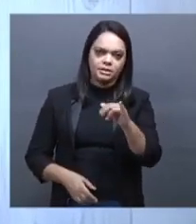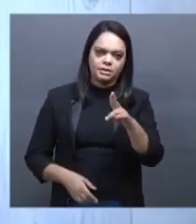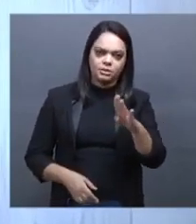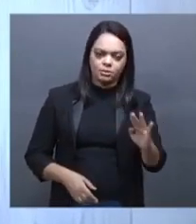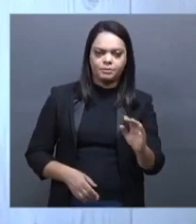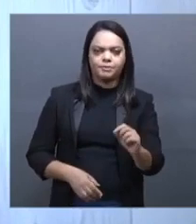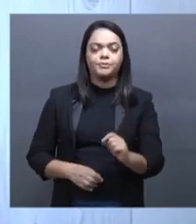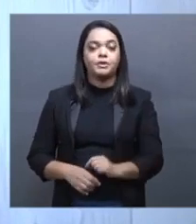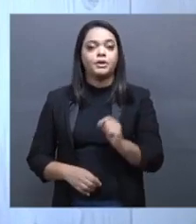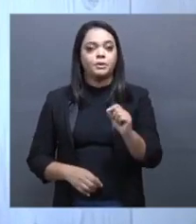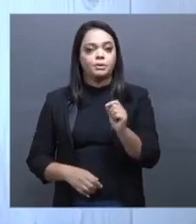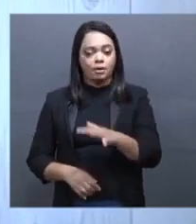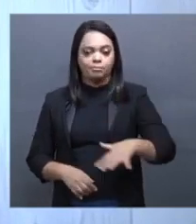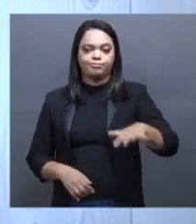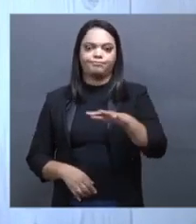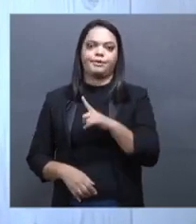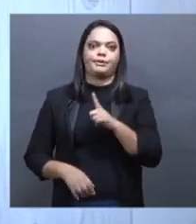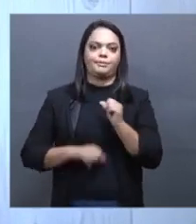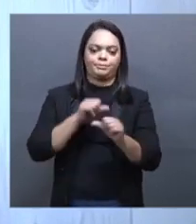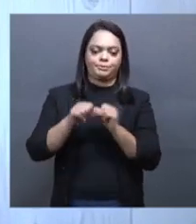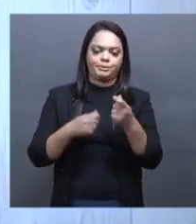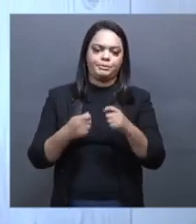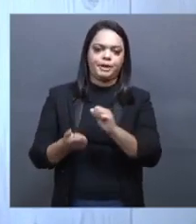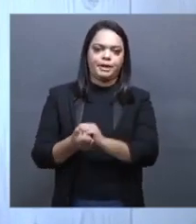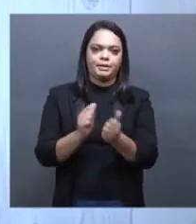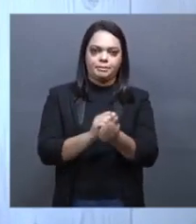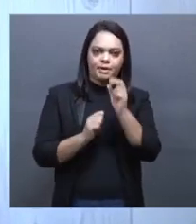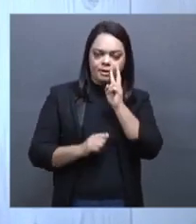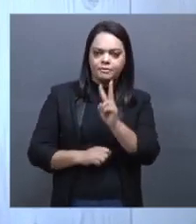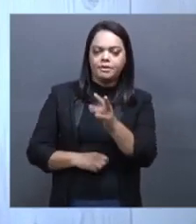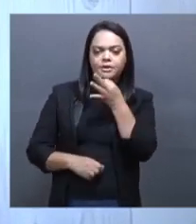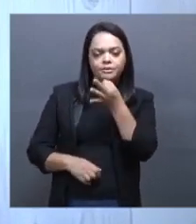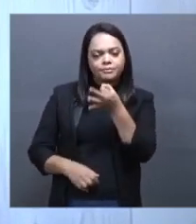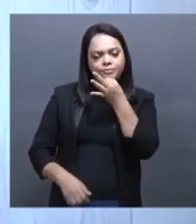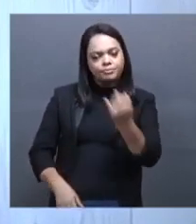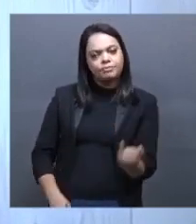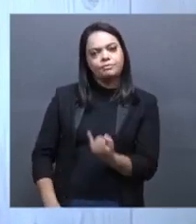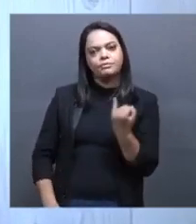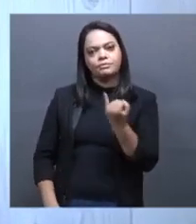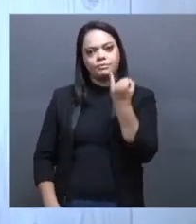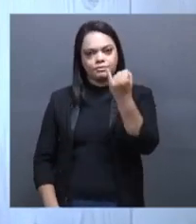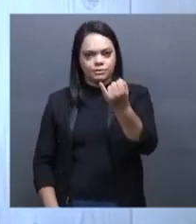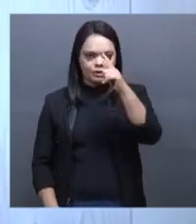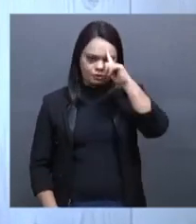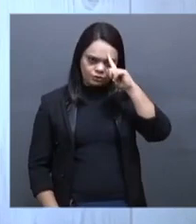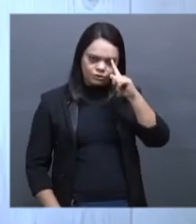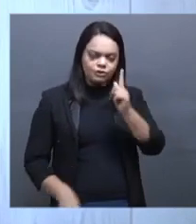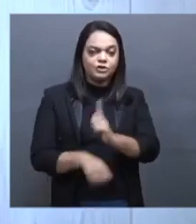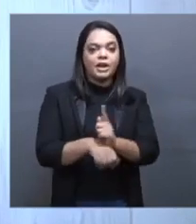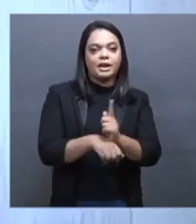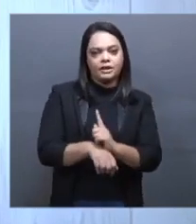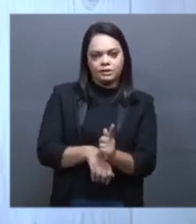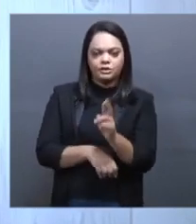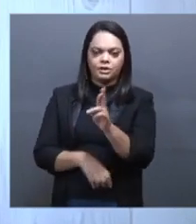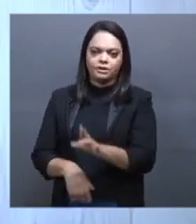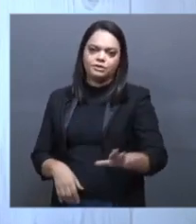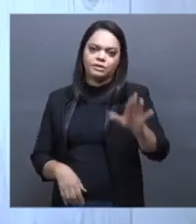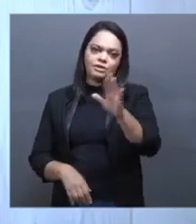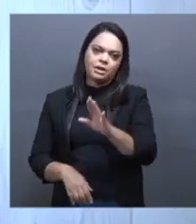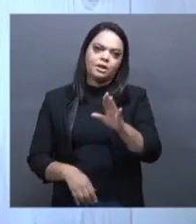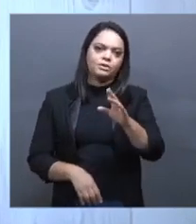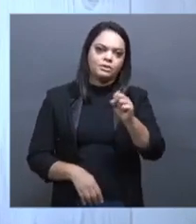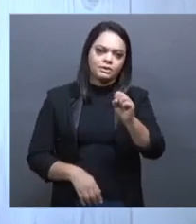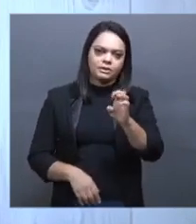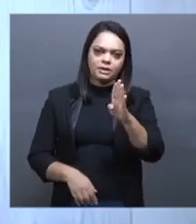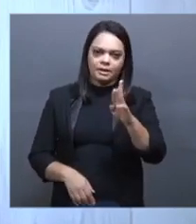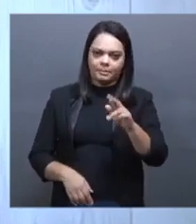passa por mudanças e é preciso se adaptar. Confira algumas dicas importantes do gerente regional do Triângulo do